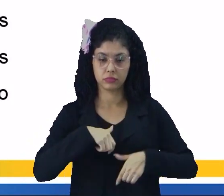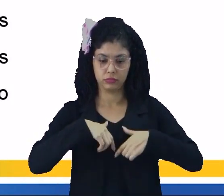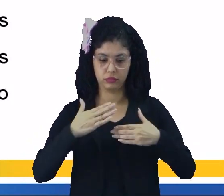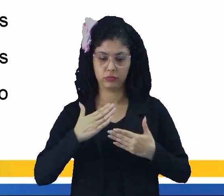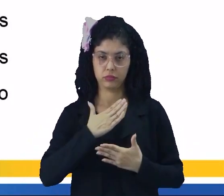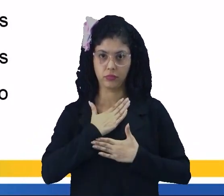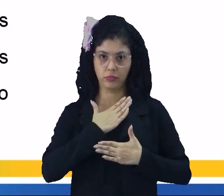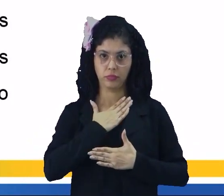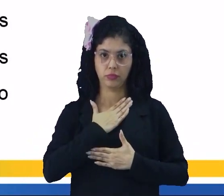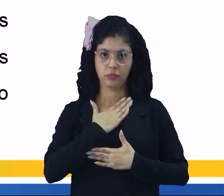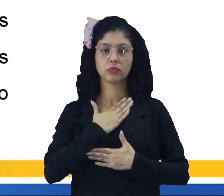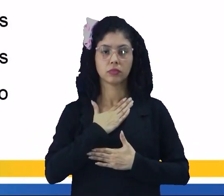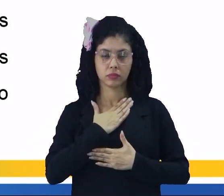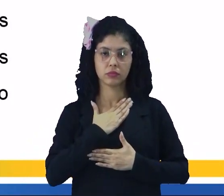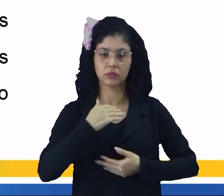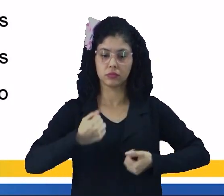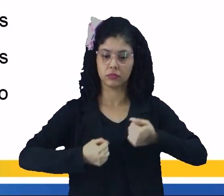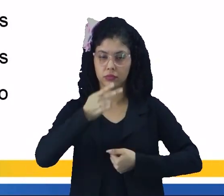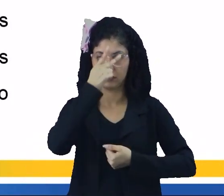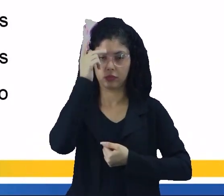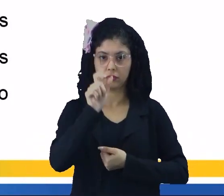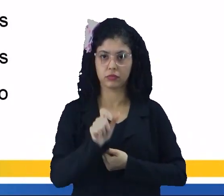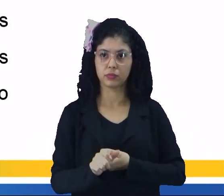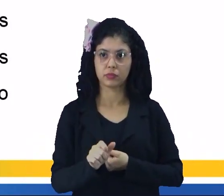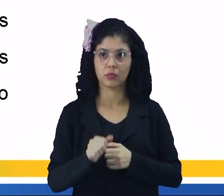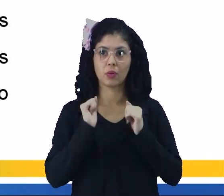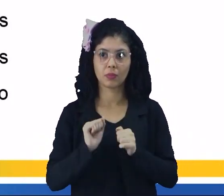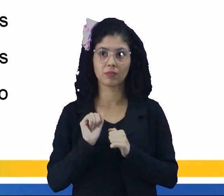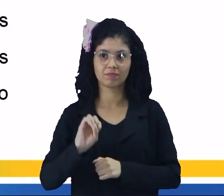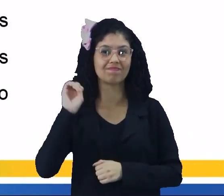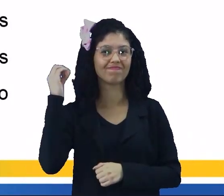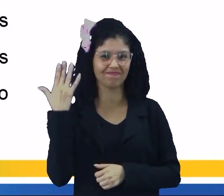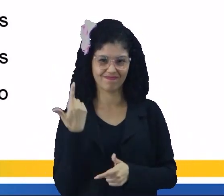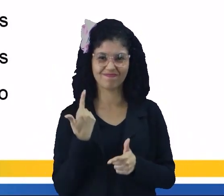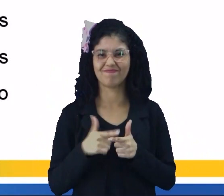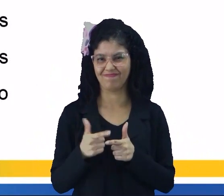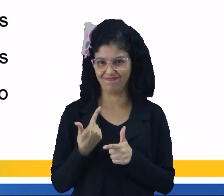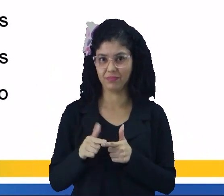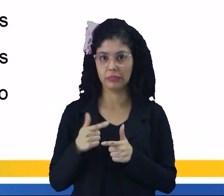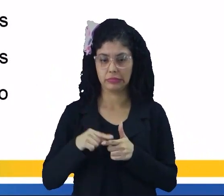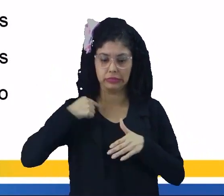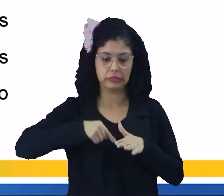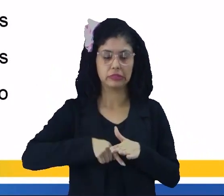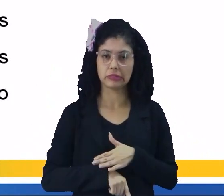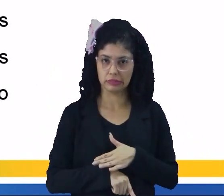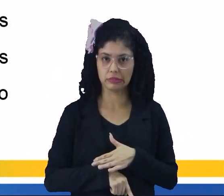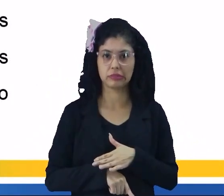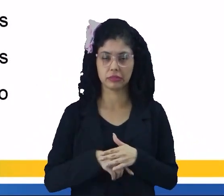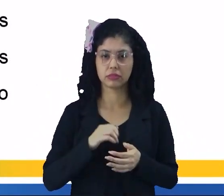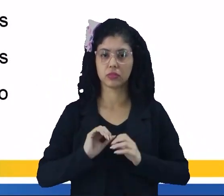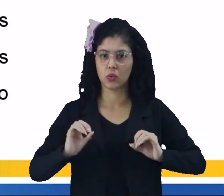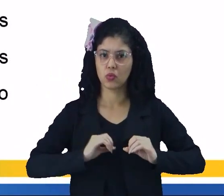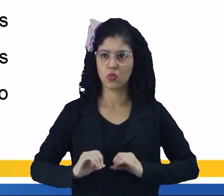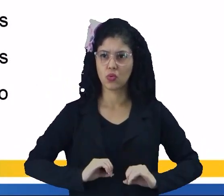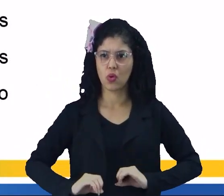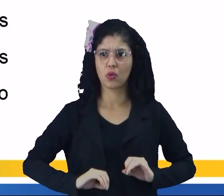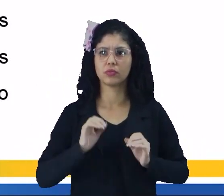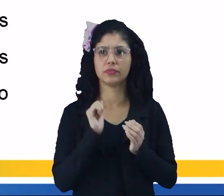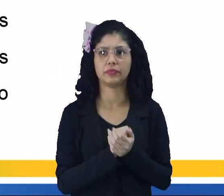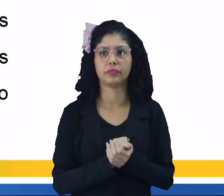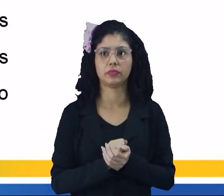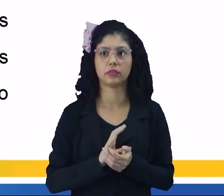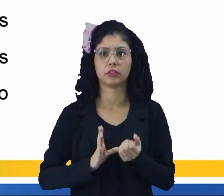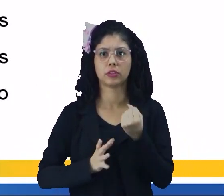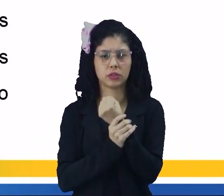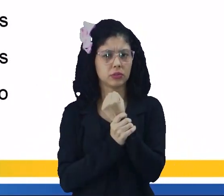tórax e o abdômen do motorista pode causar lesões graves nos órgãos internos. Pensando na segurança